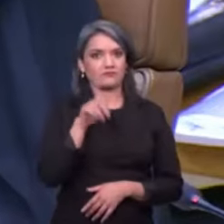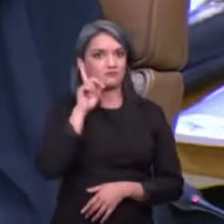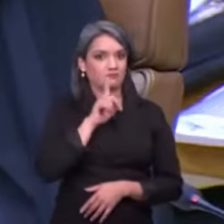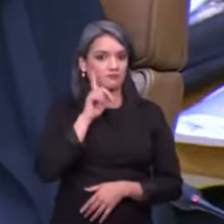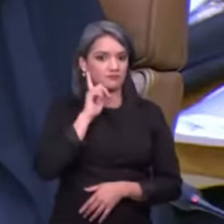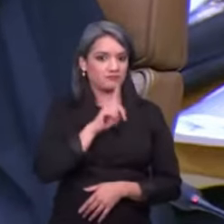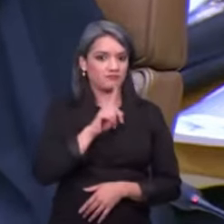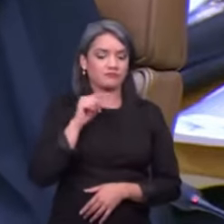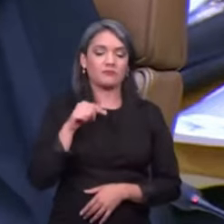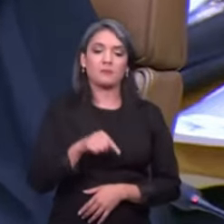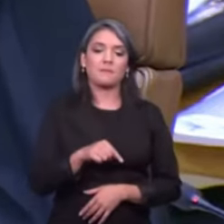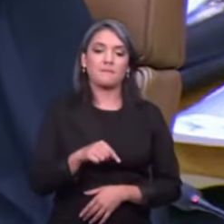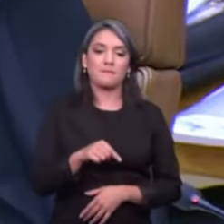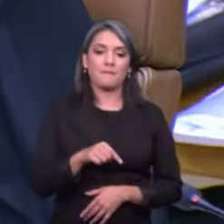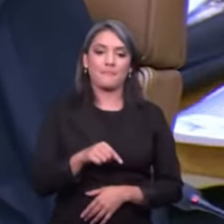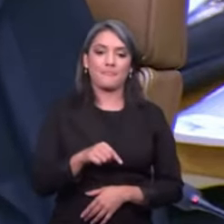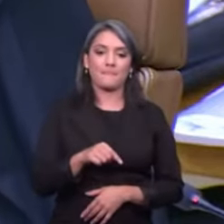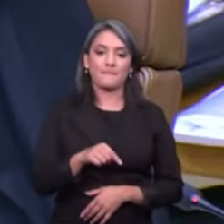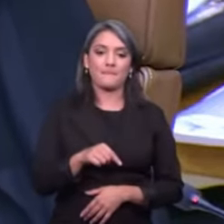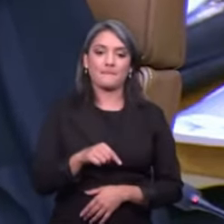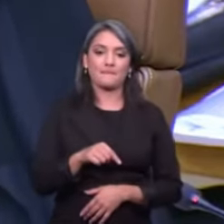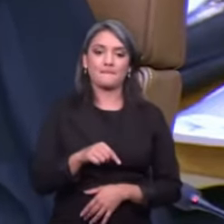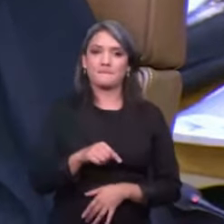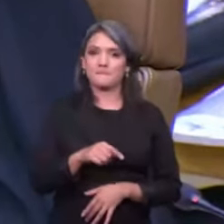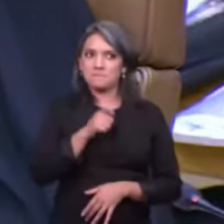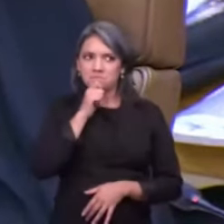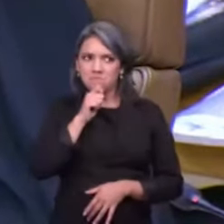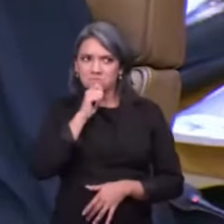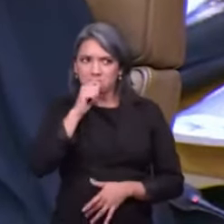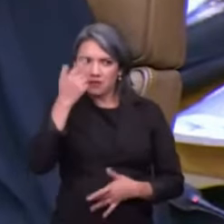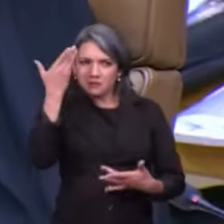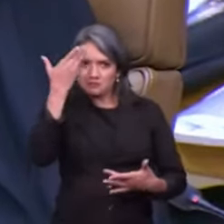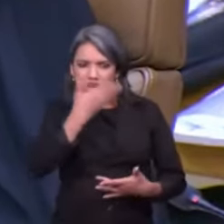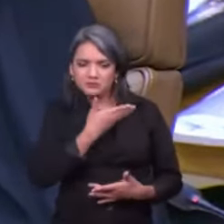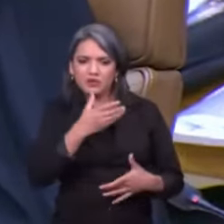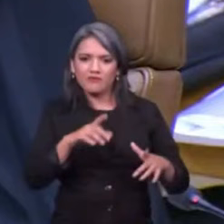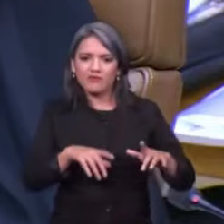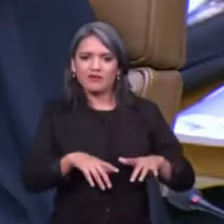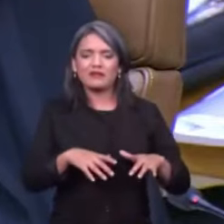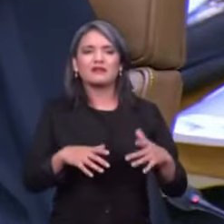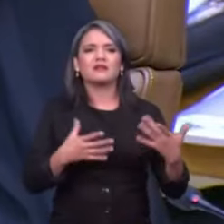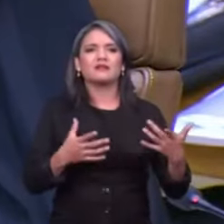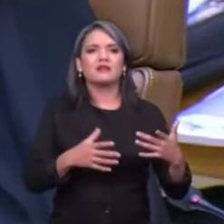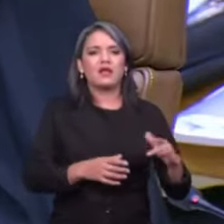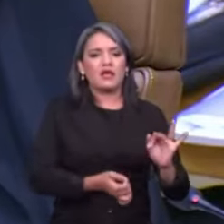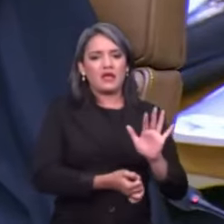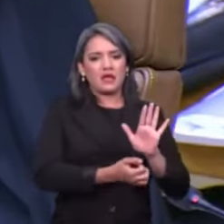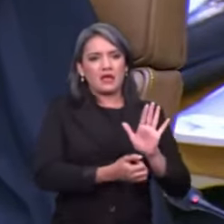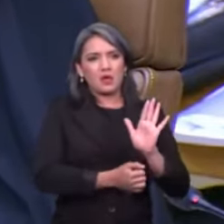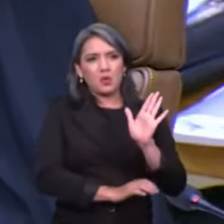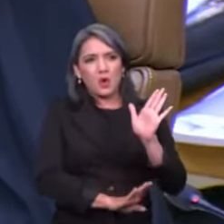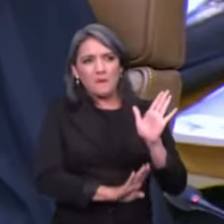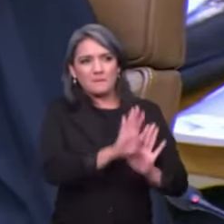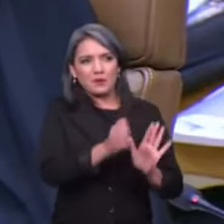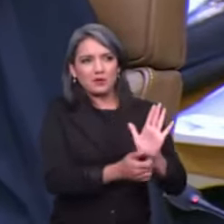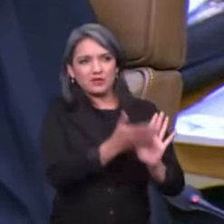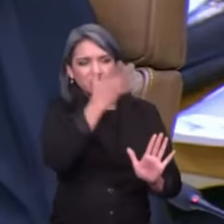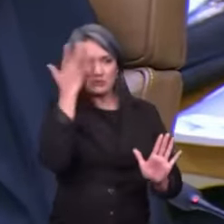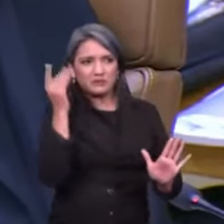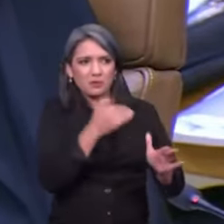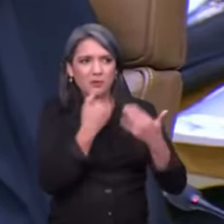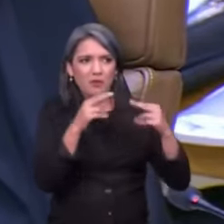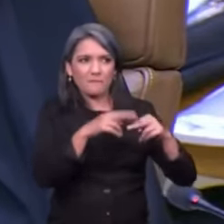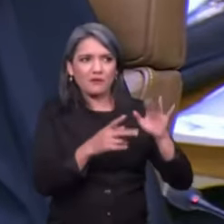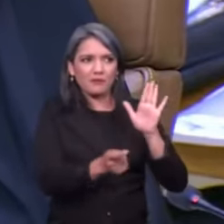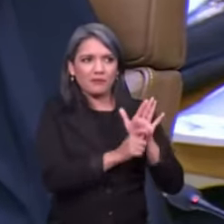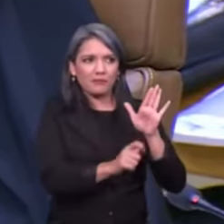afirmar que haja efetiva relação de causalidade entre o aumento quase exponencial do número de mortes por overdose, além do aumento da criminalidade